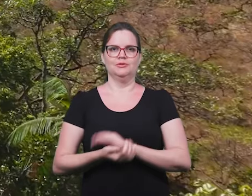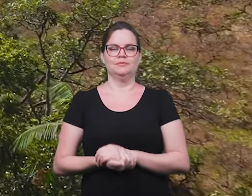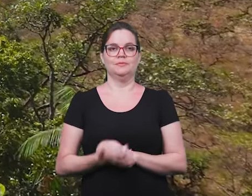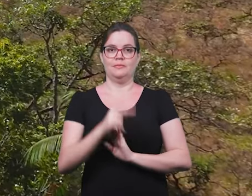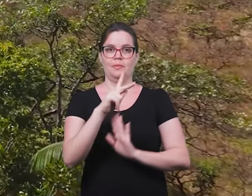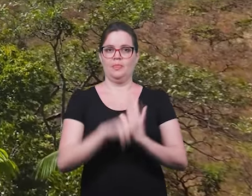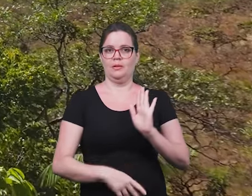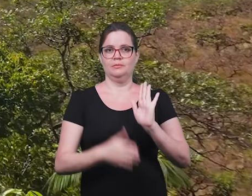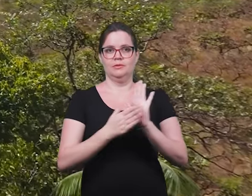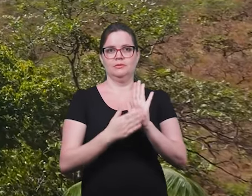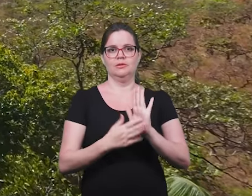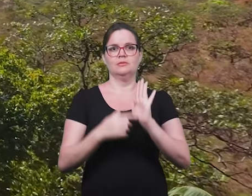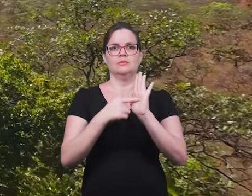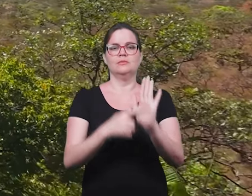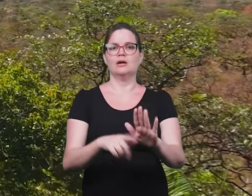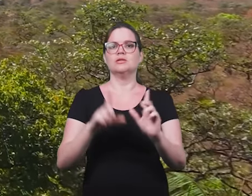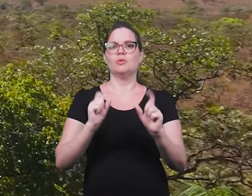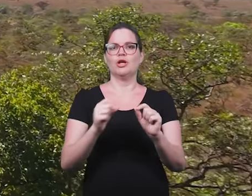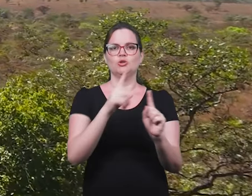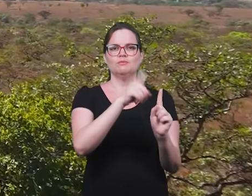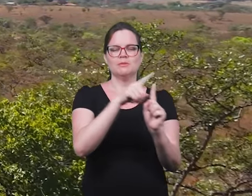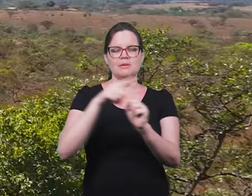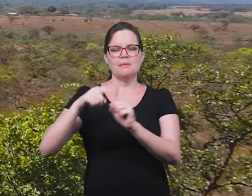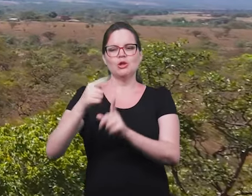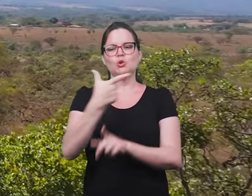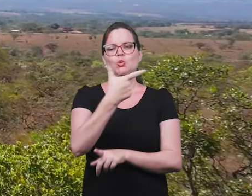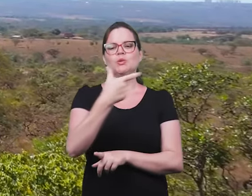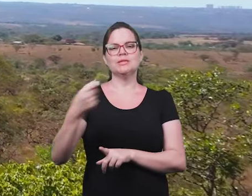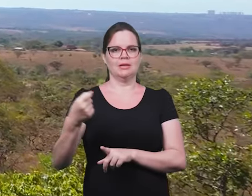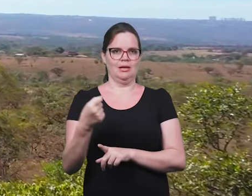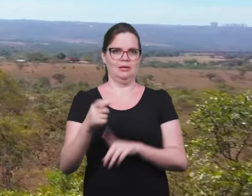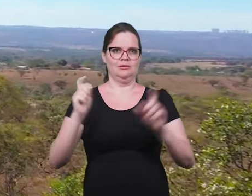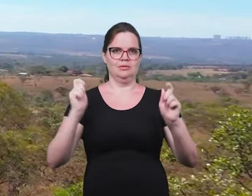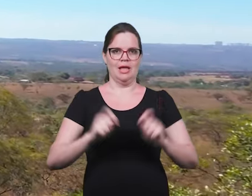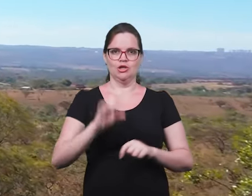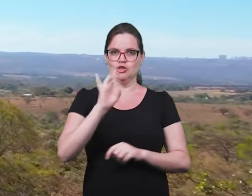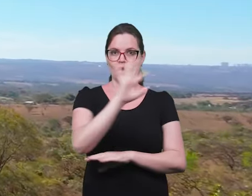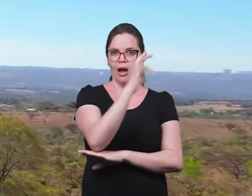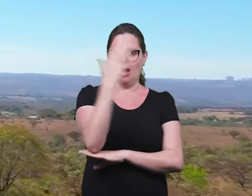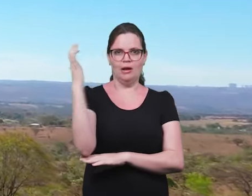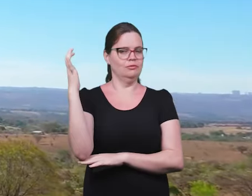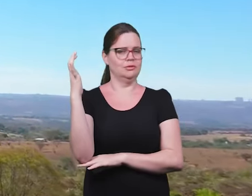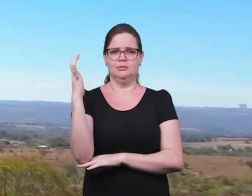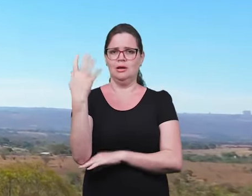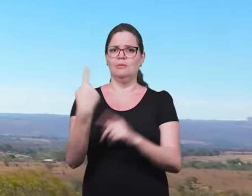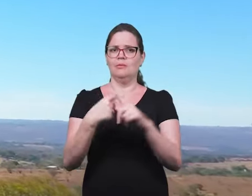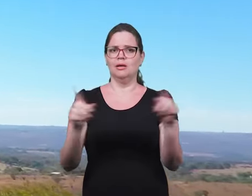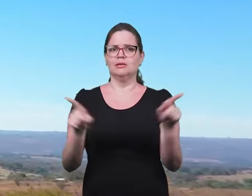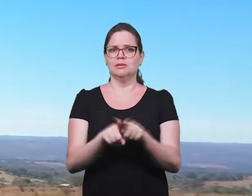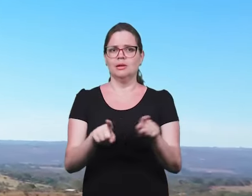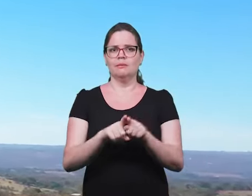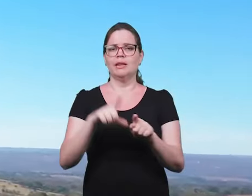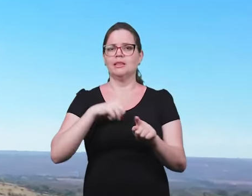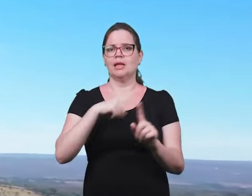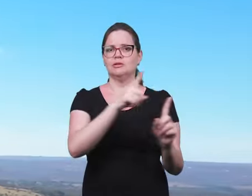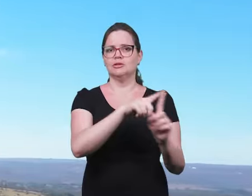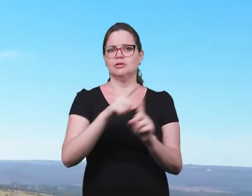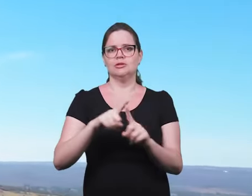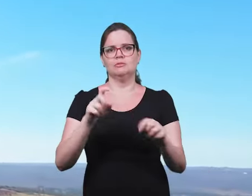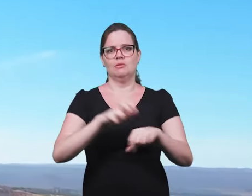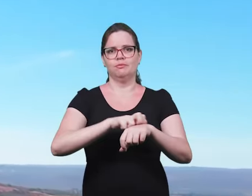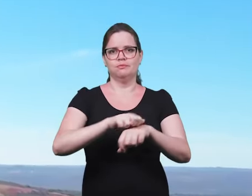O projeto abrange mais de 200 espécies, que vão além das árvores. A diversidade inclui